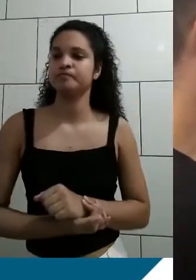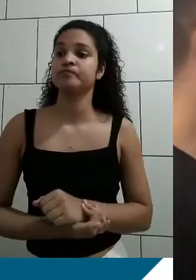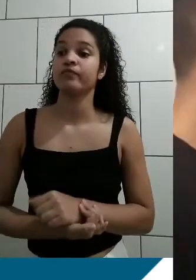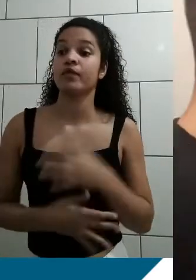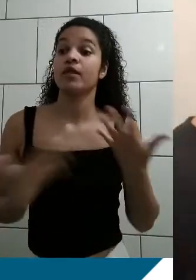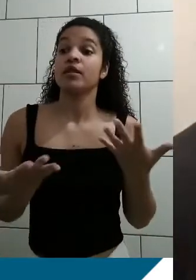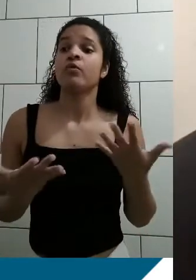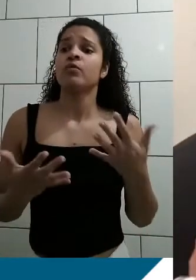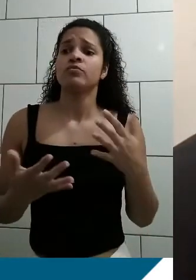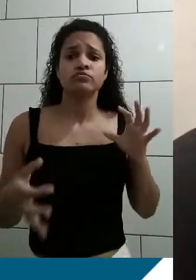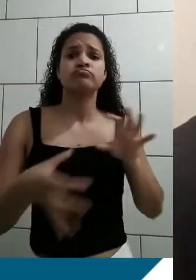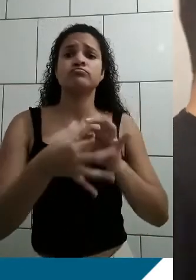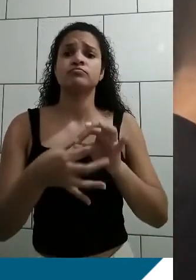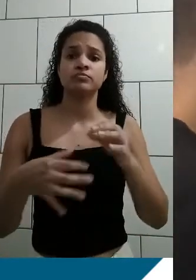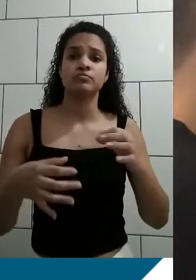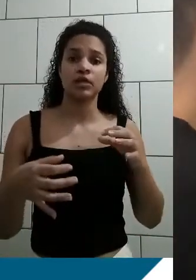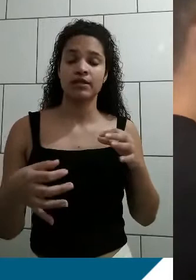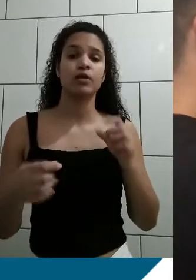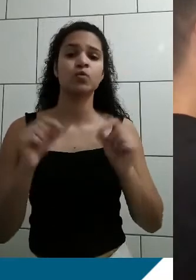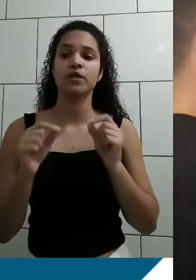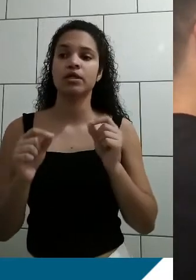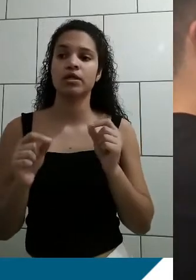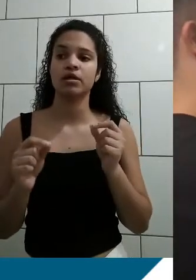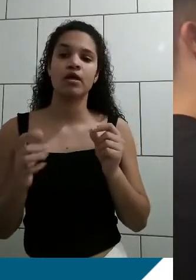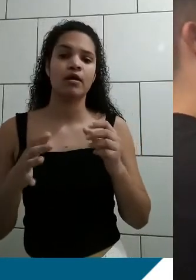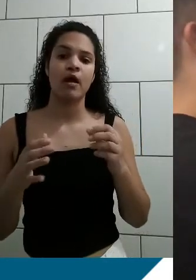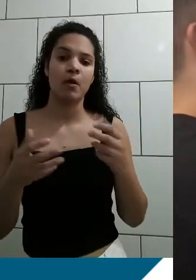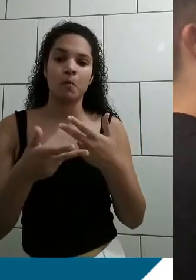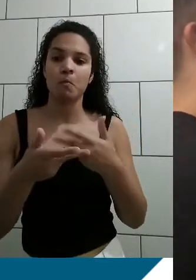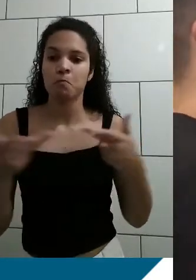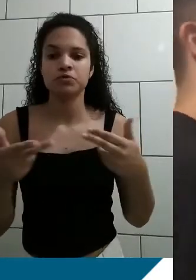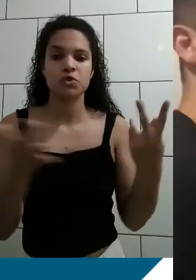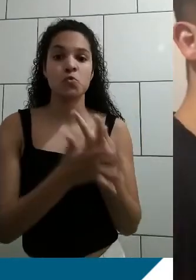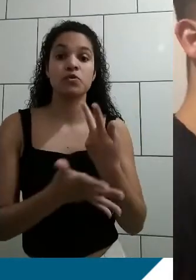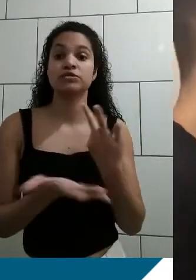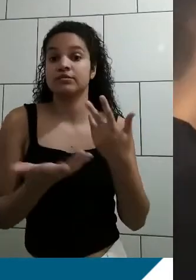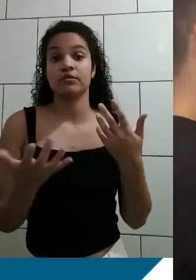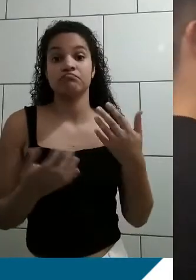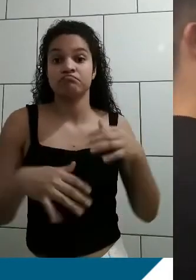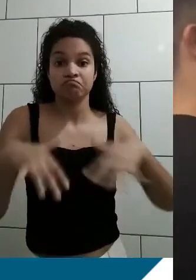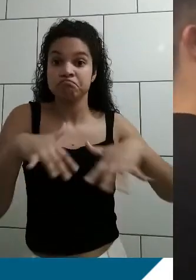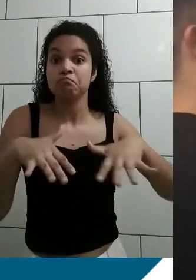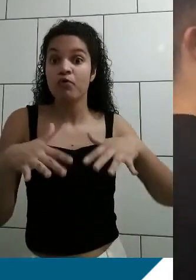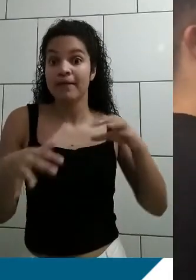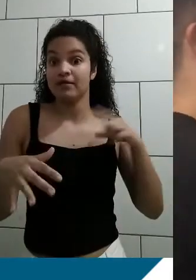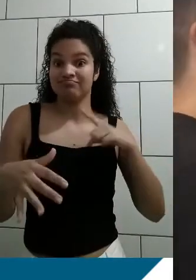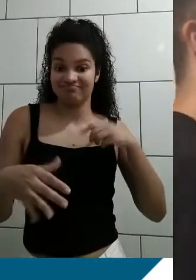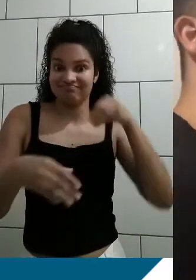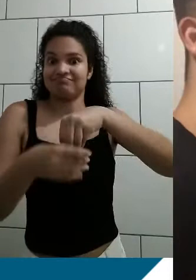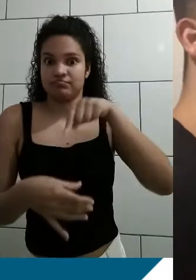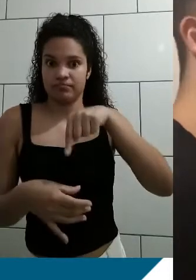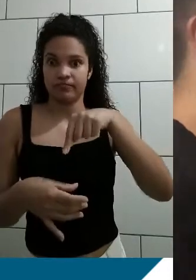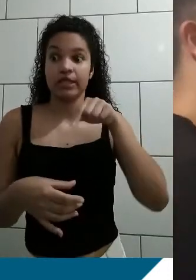um esqueminha aqui, isso tem no material de vocês, tá? Onde eu tenho um corpo com uma massa M a uma certa altura, uma